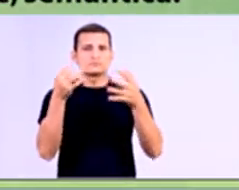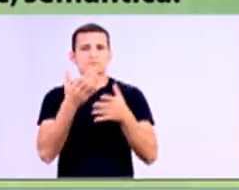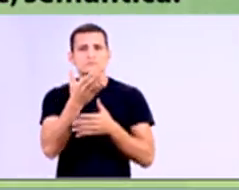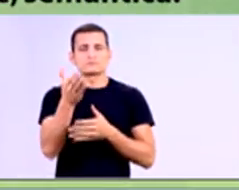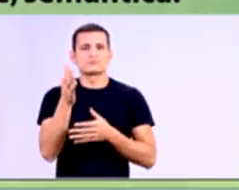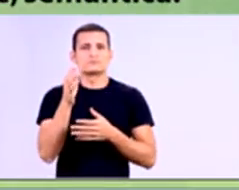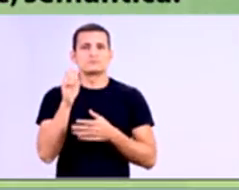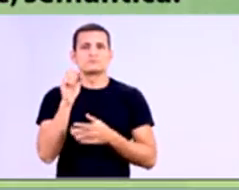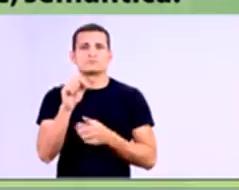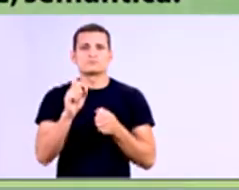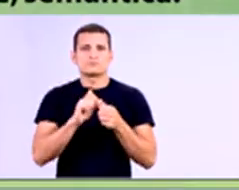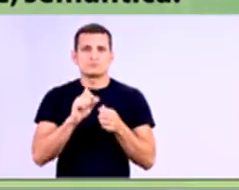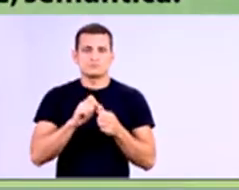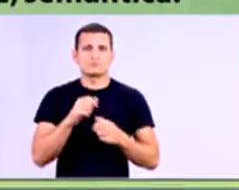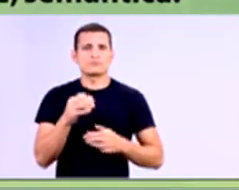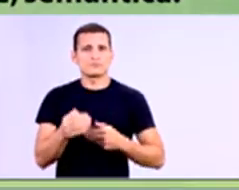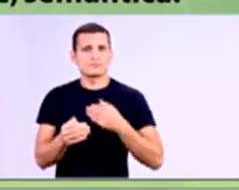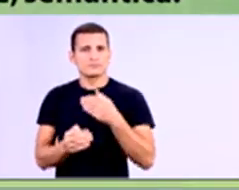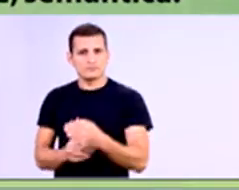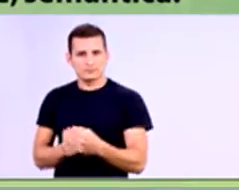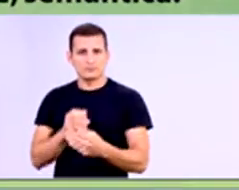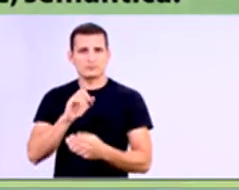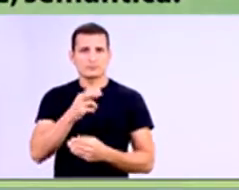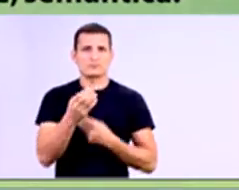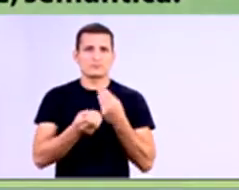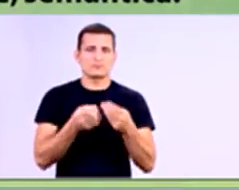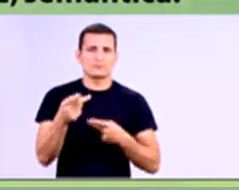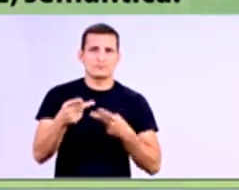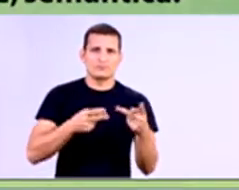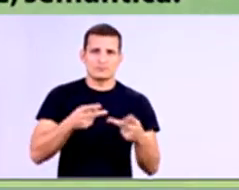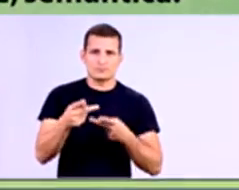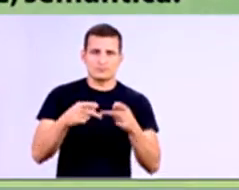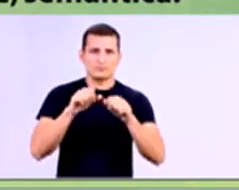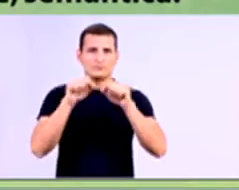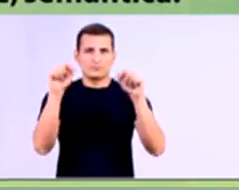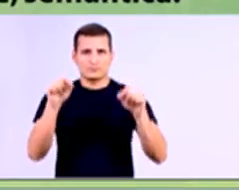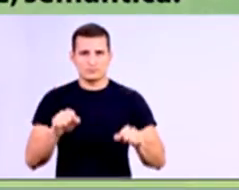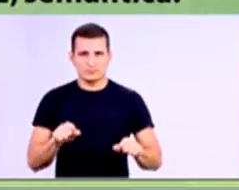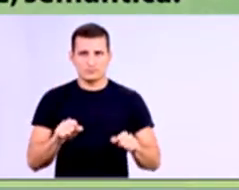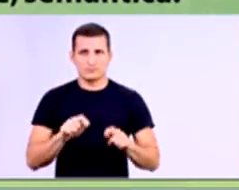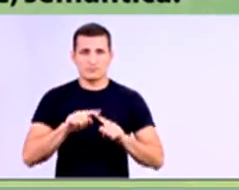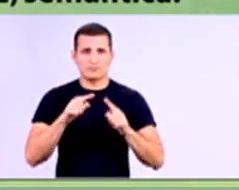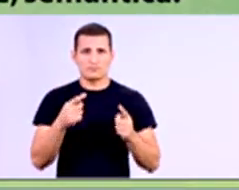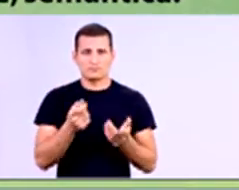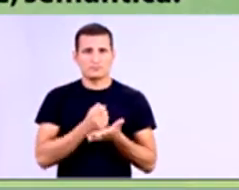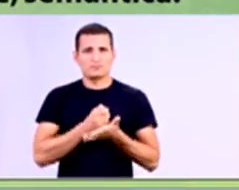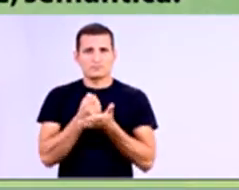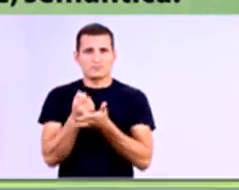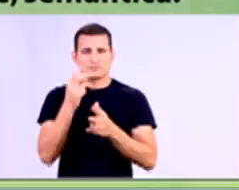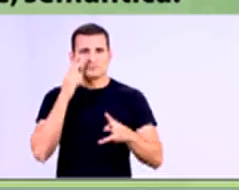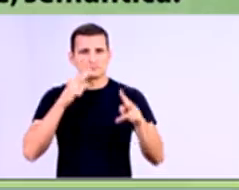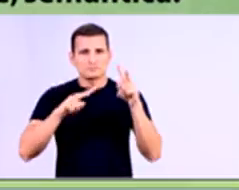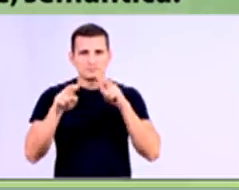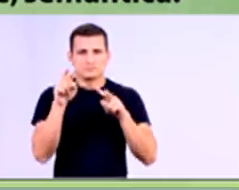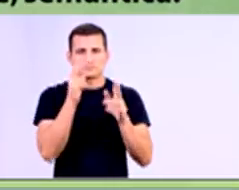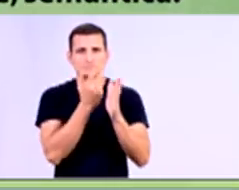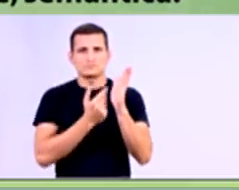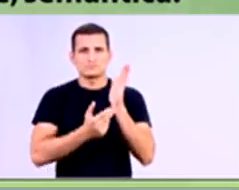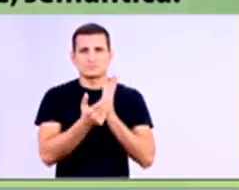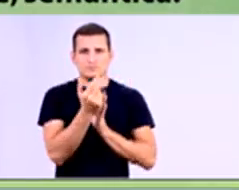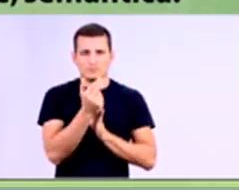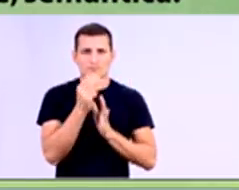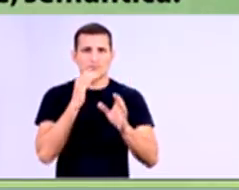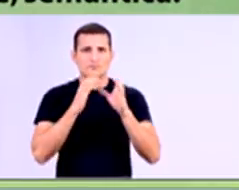fazer passo a passo ou como projetar o sistema, mas ele auxilia a visualizar o desenho e